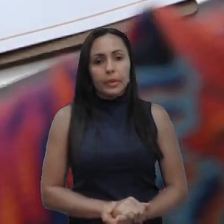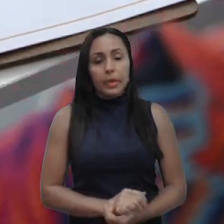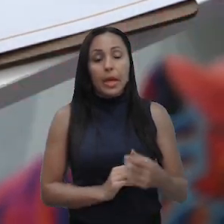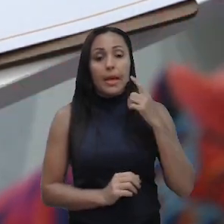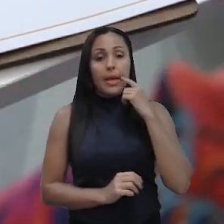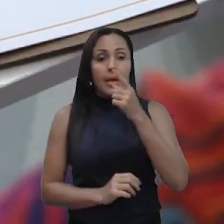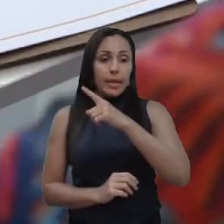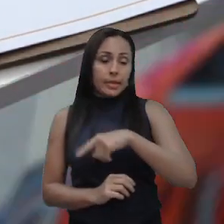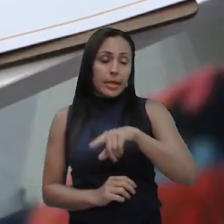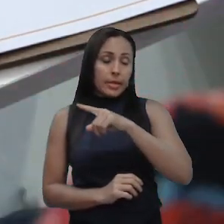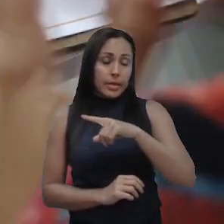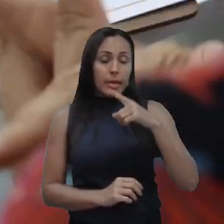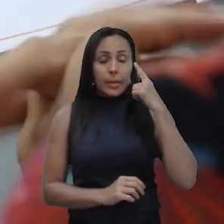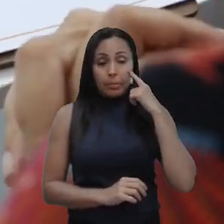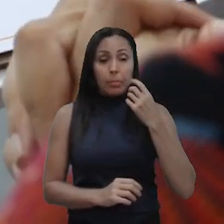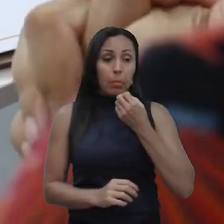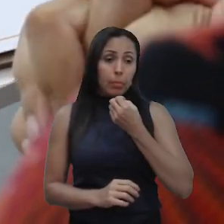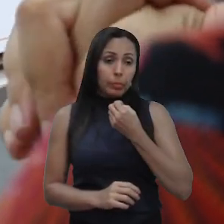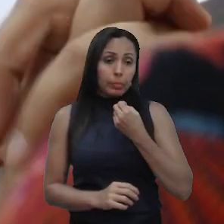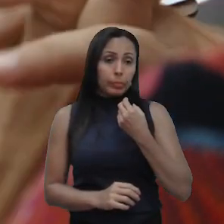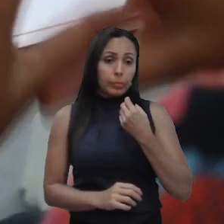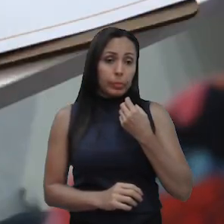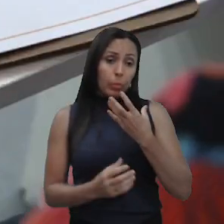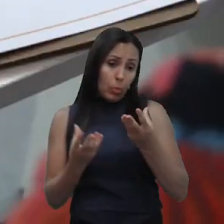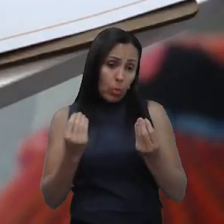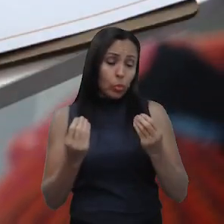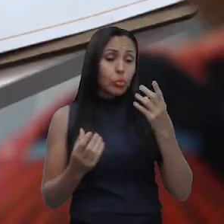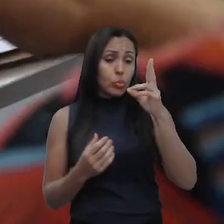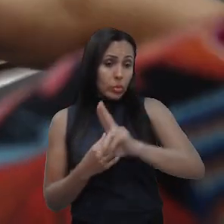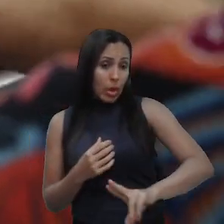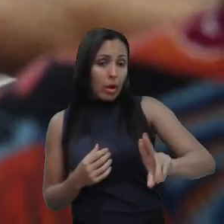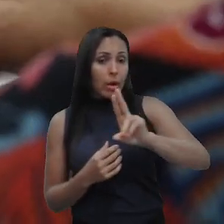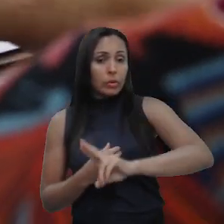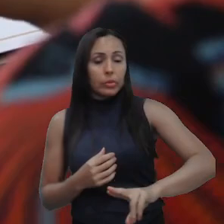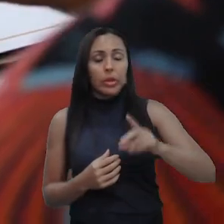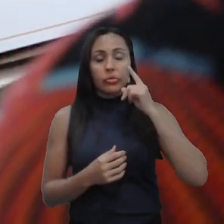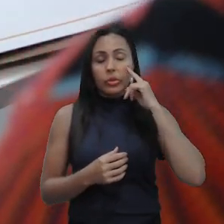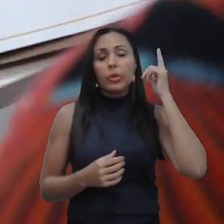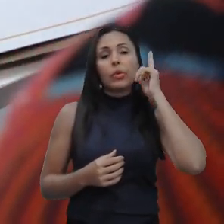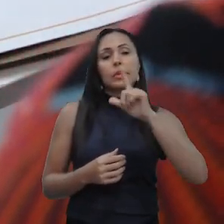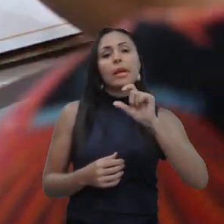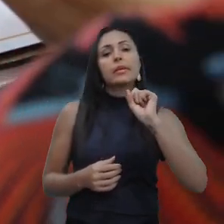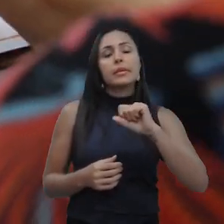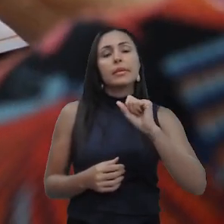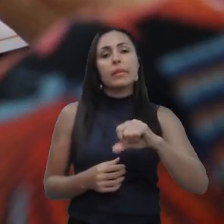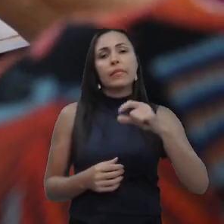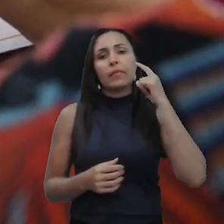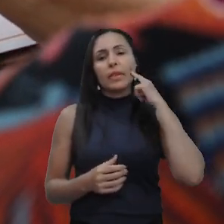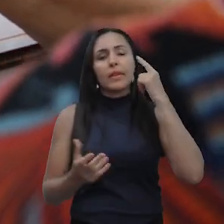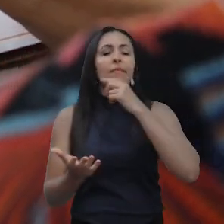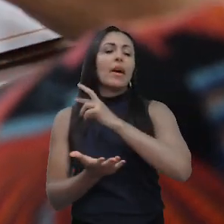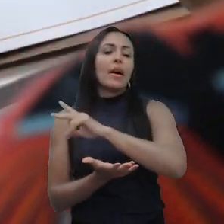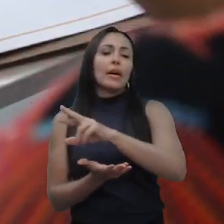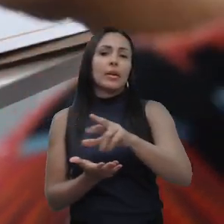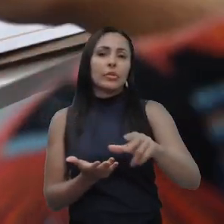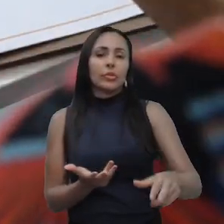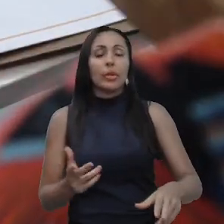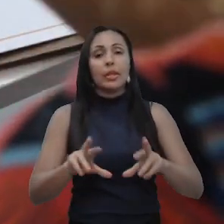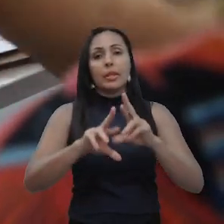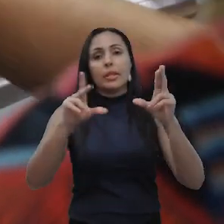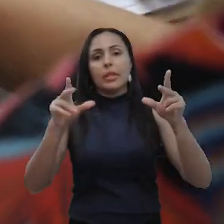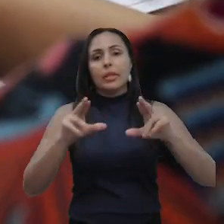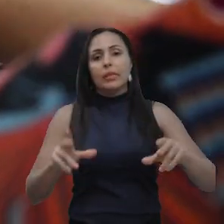é muito diferente, né? É um grid que a gente consegue fazer muita coisa diferente com ele, basta a